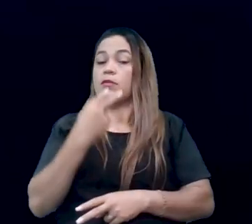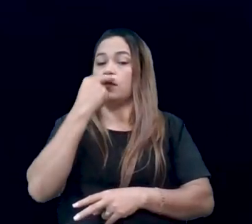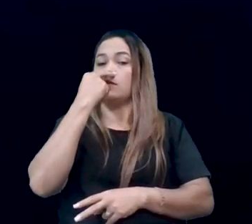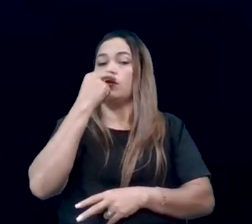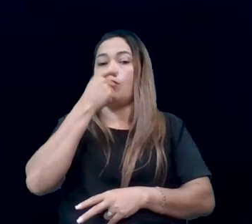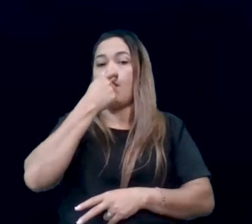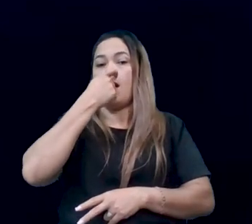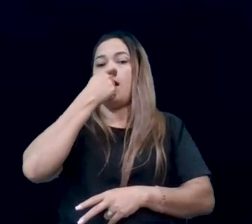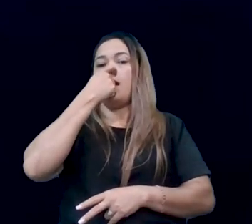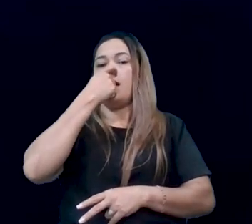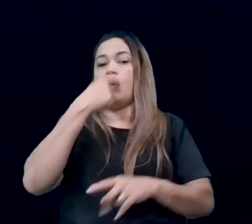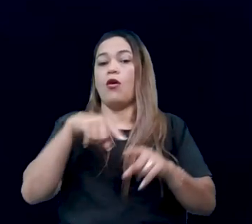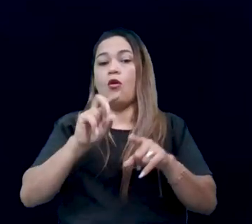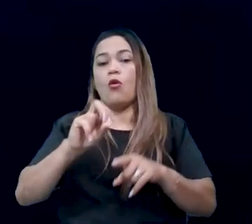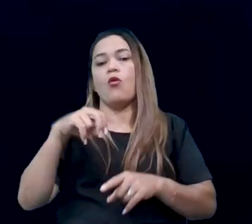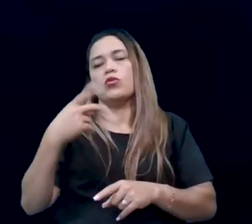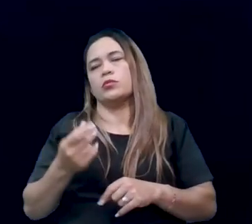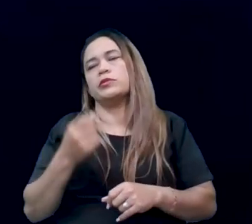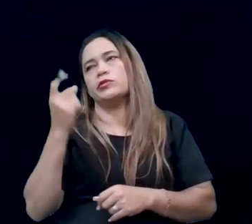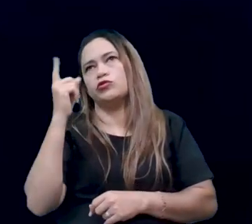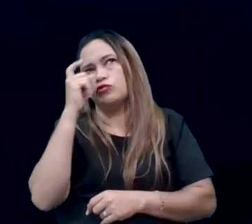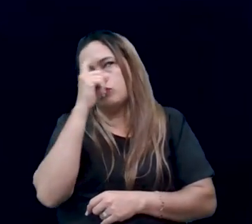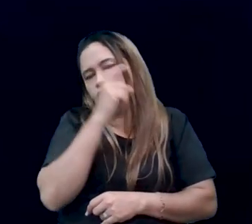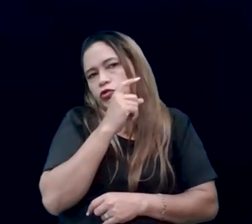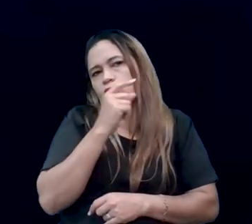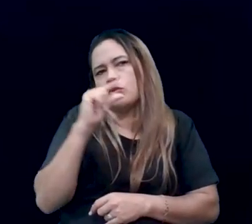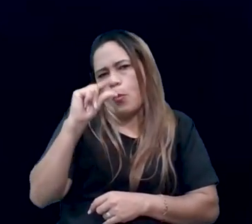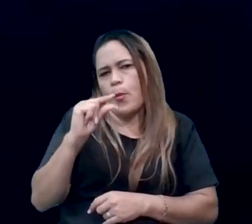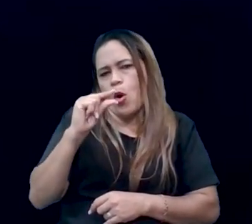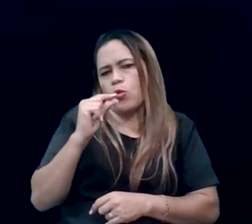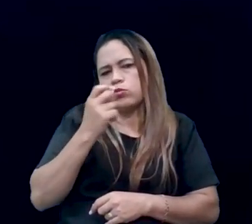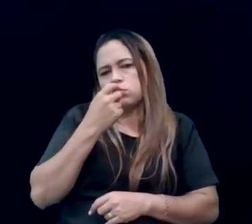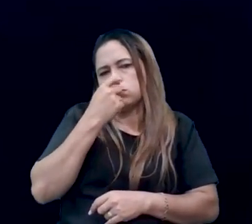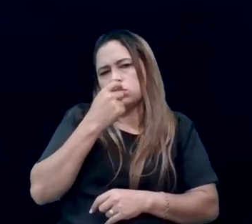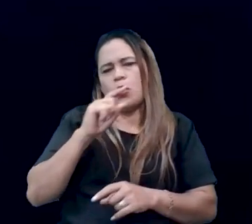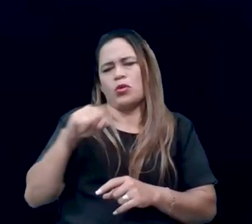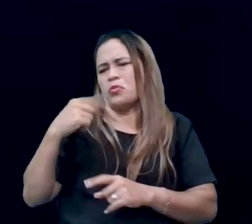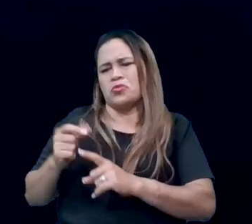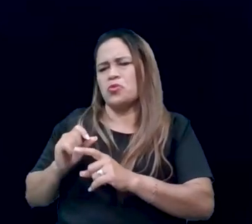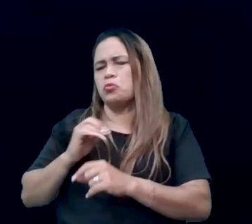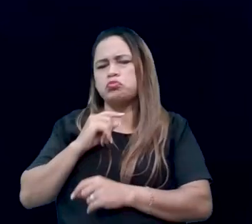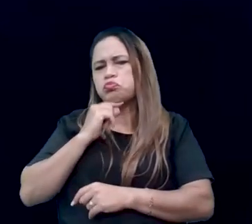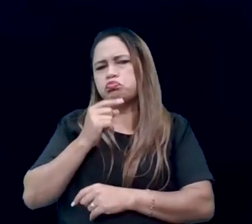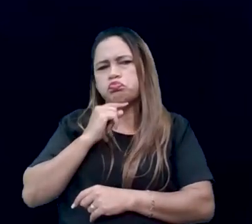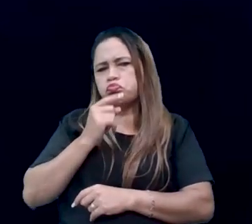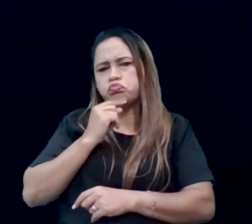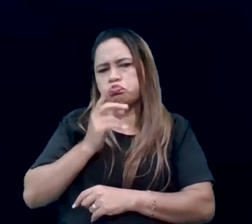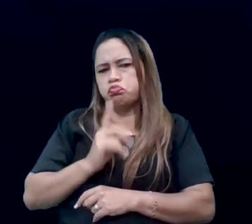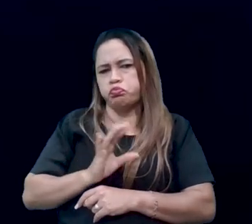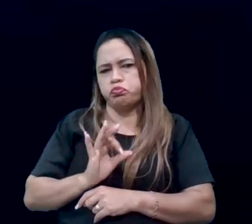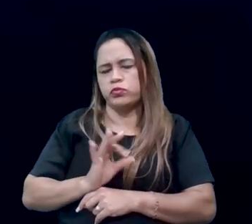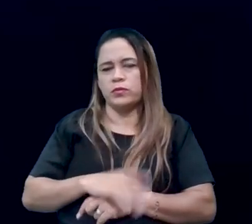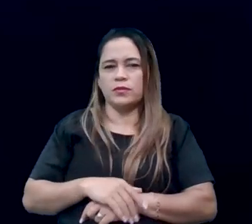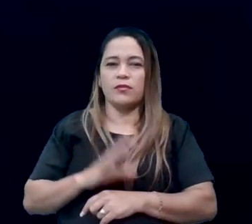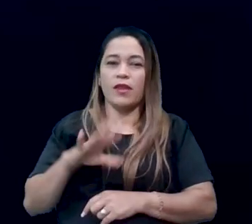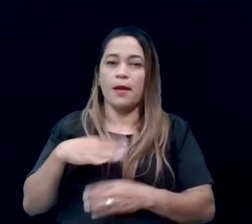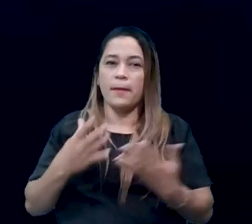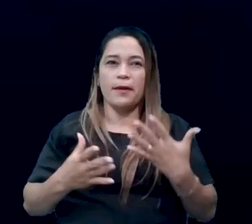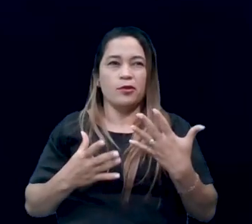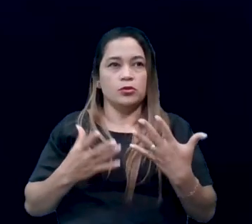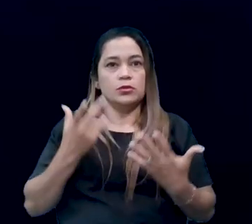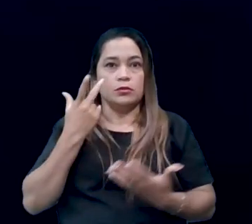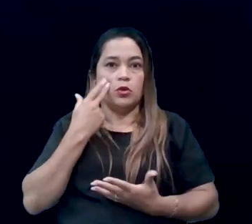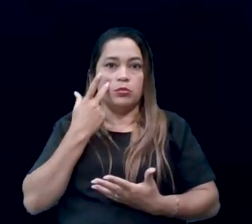também. Outras pessoas tiveram uma pequena dificuldade respiratória e outras pessoas nem tiveram os sintomas clássicos da doença. Isso é uma coisa comum